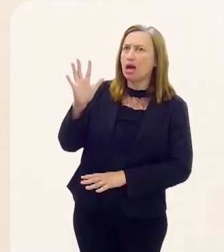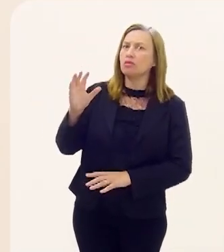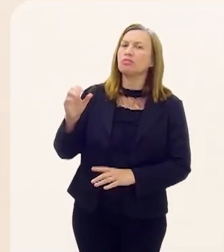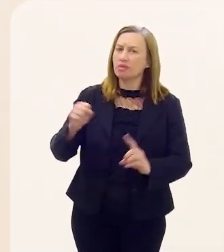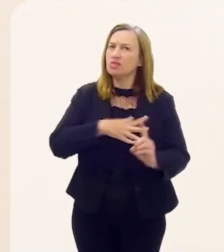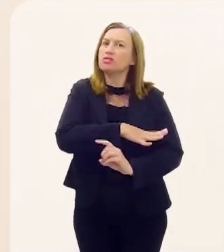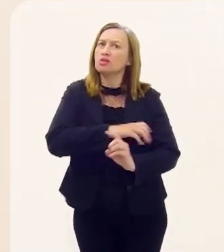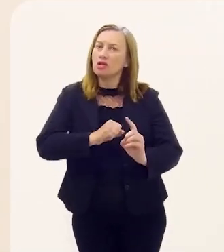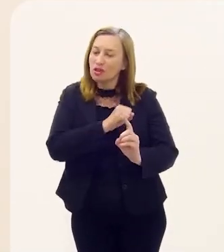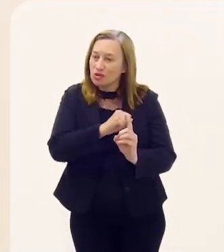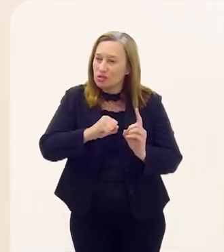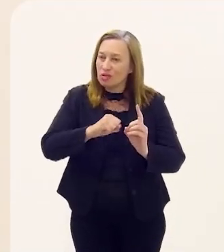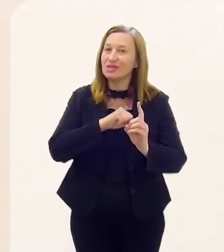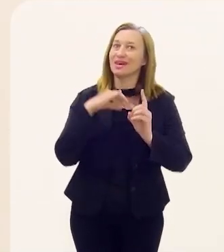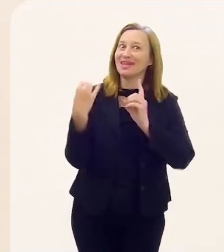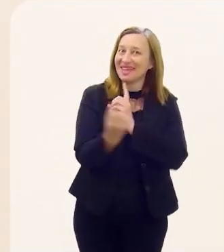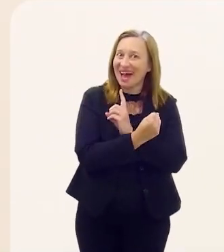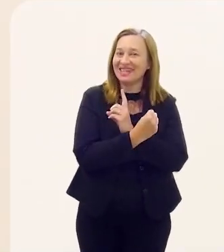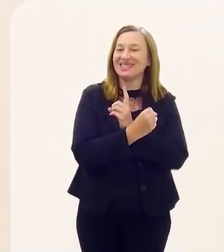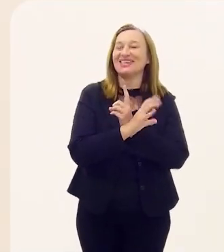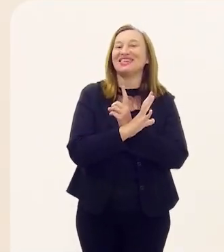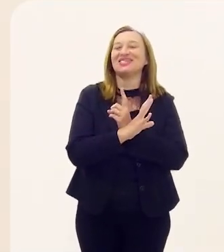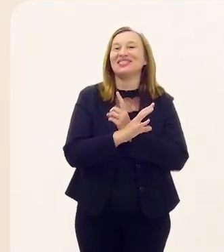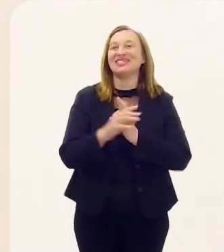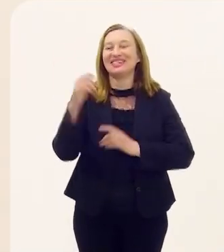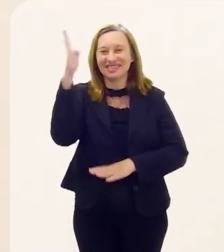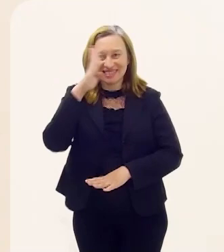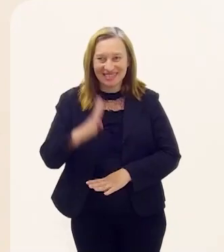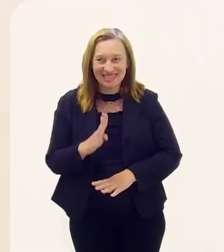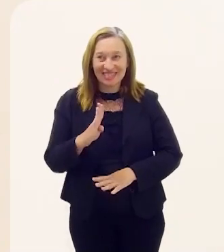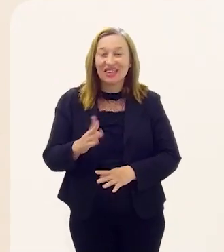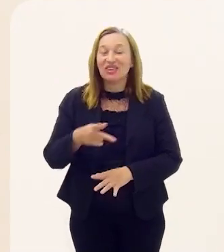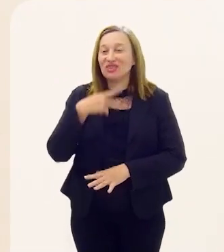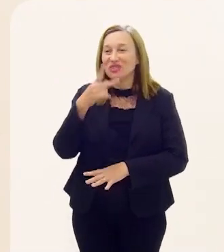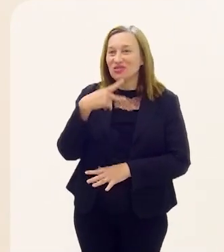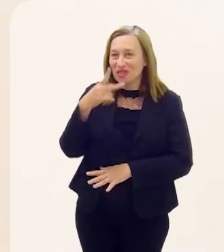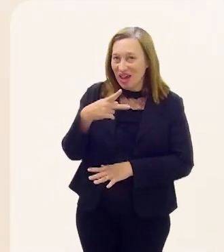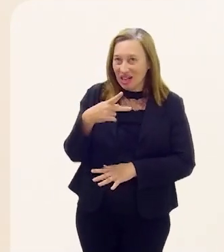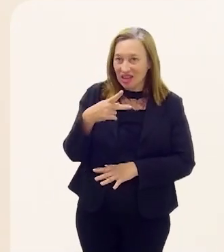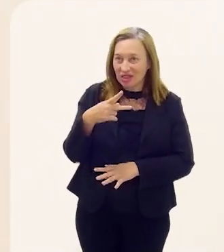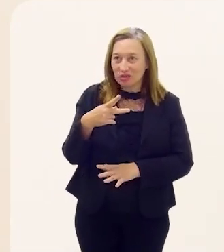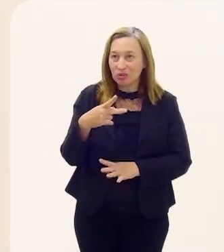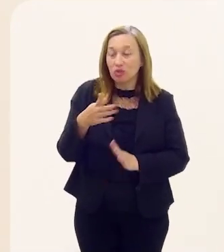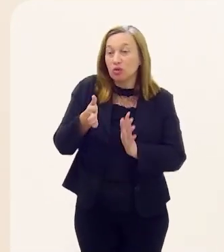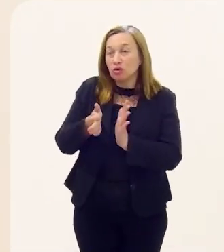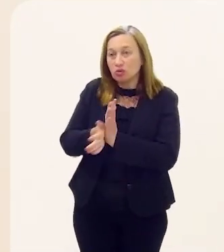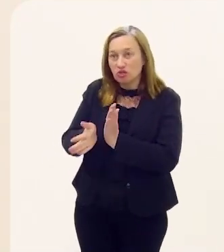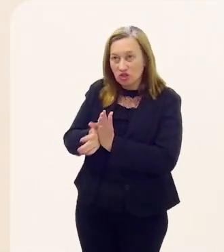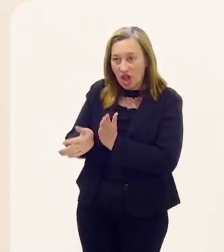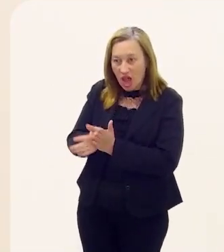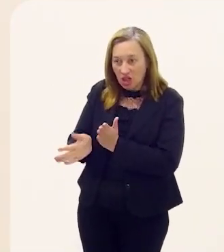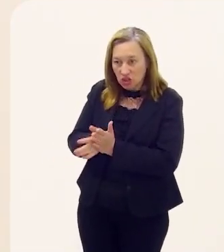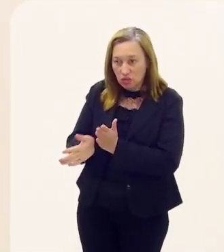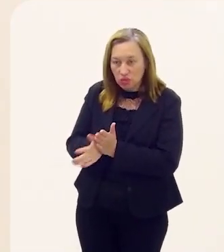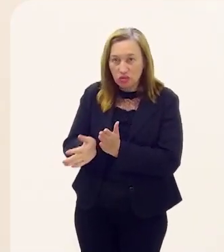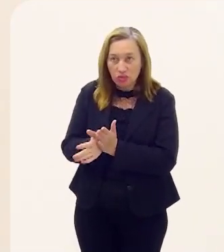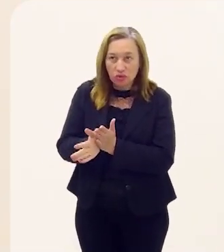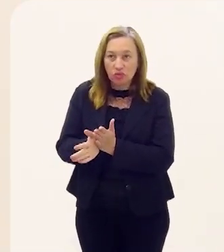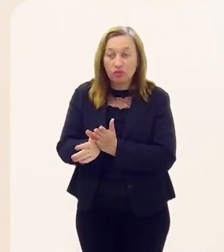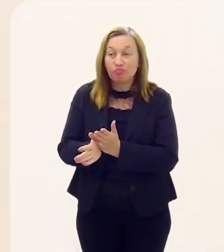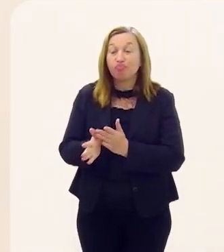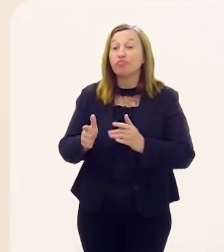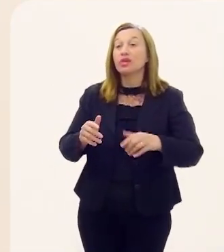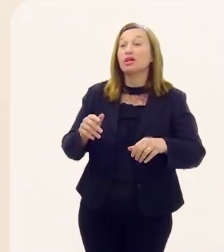brasileira, especialmente do Rio de Janeiro, cariocas e fluminense. Estamos aqui falando da prestação jurisdicional